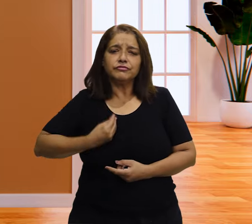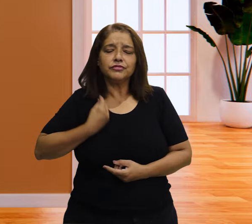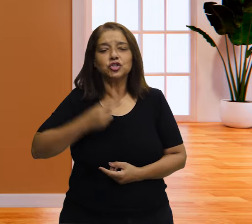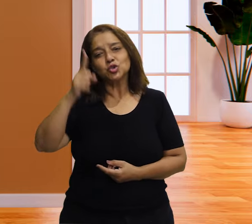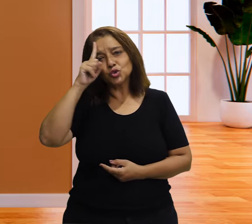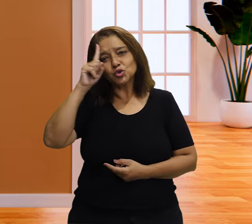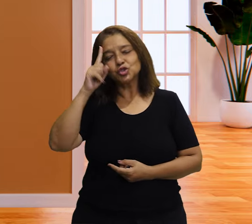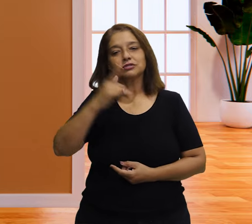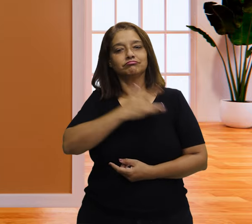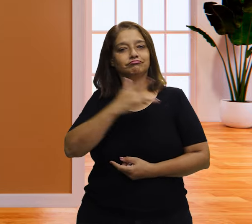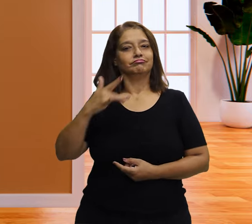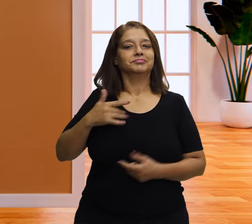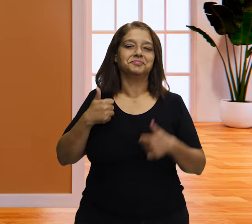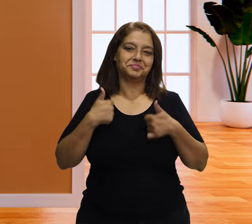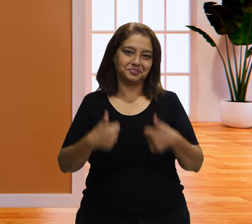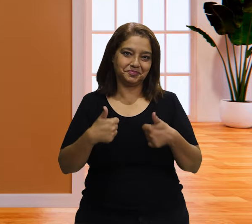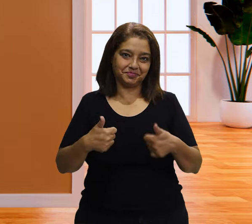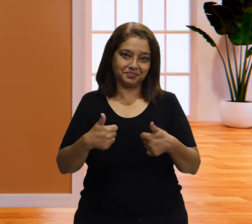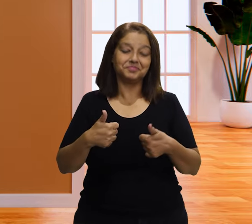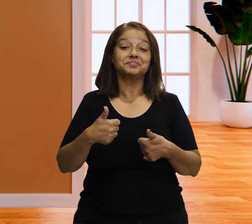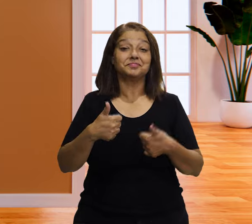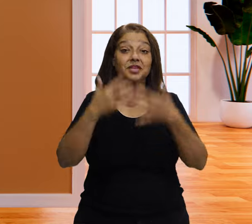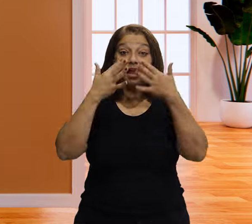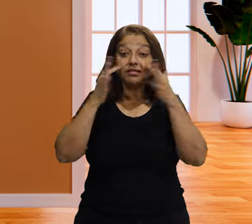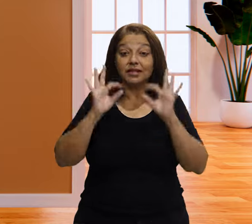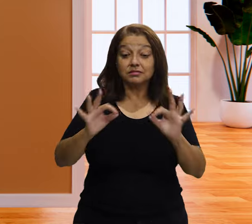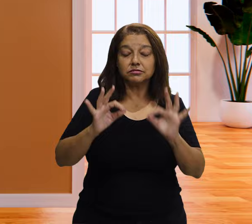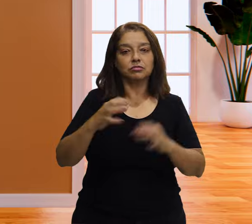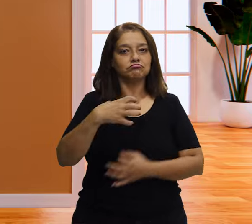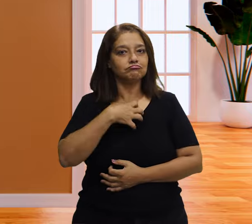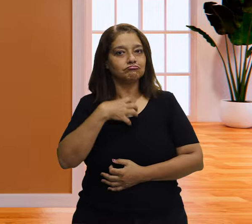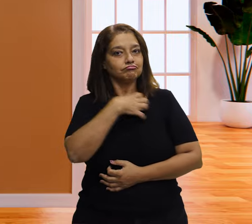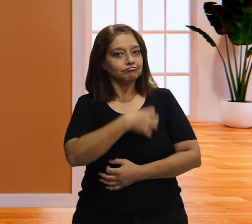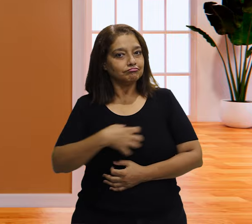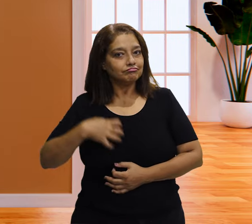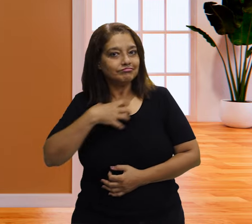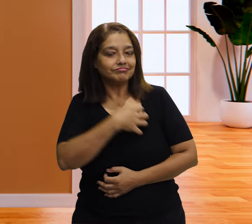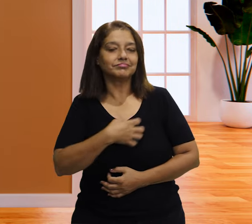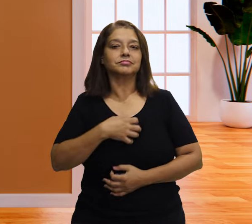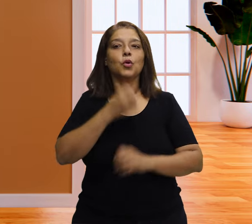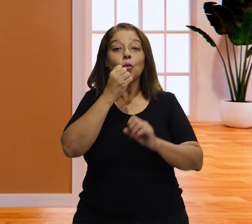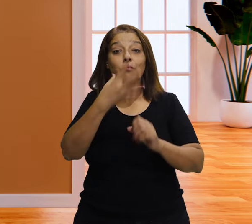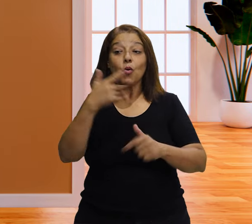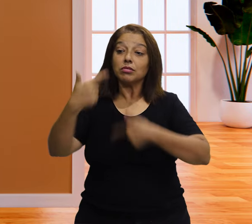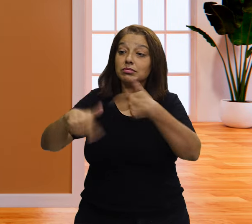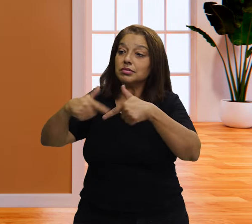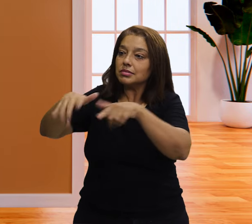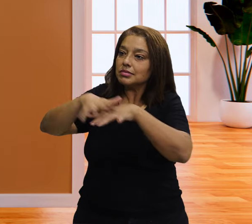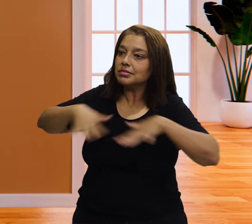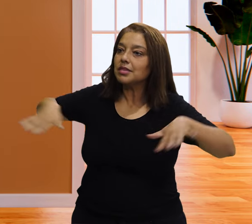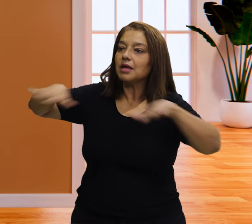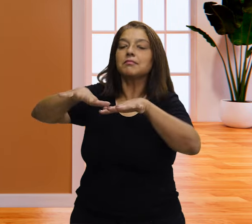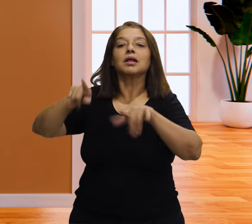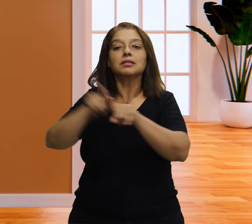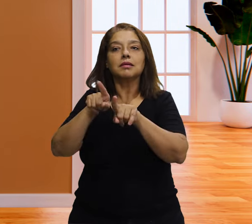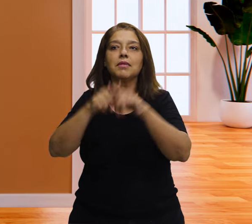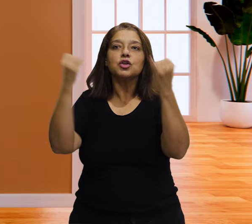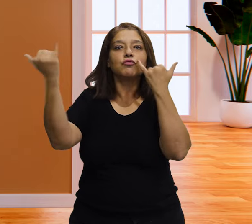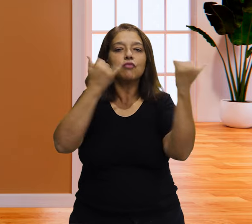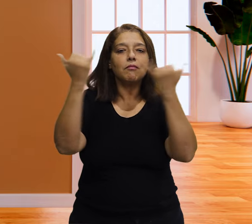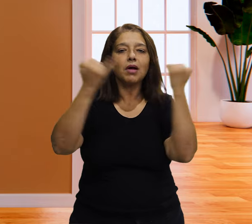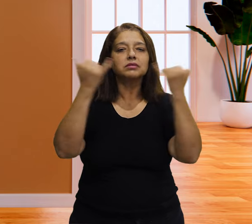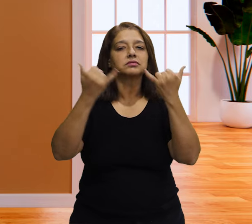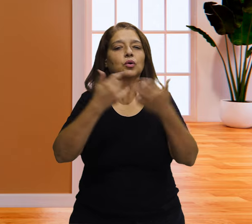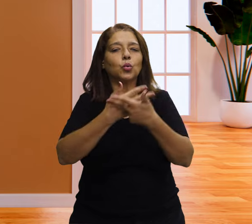saudável, atenção ao equilíbrio emocional, boas condições de trabalho e acesso à informação e promoção